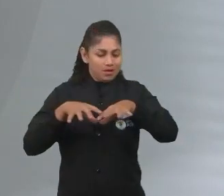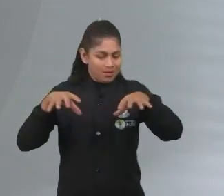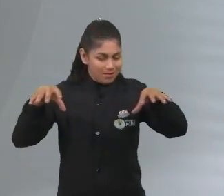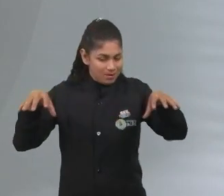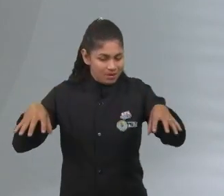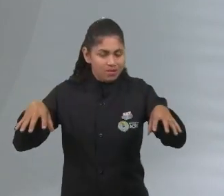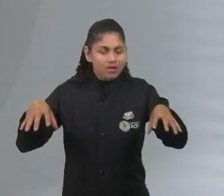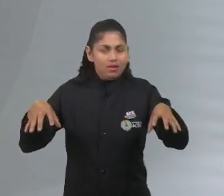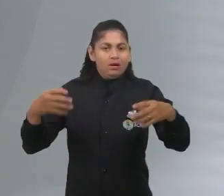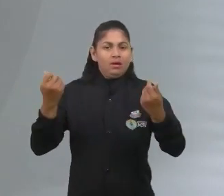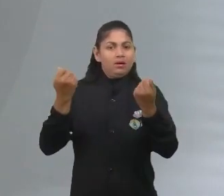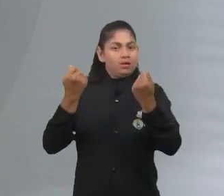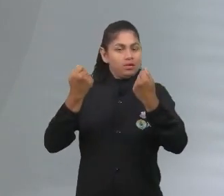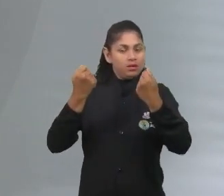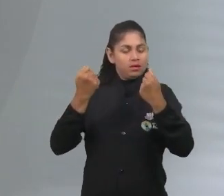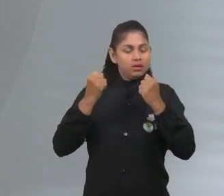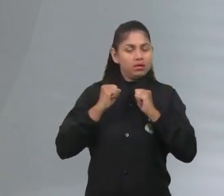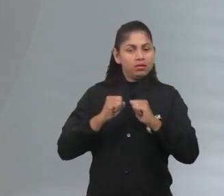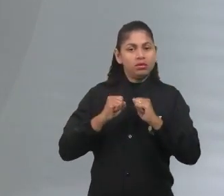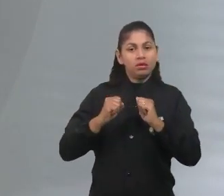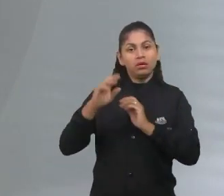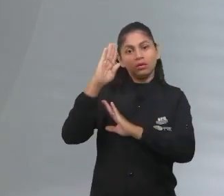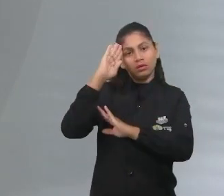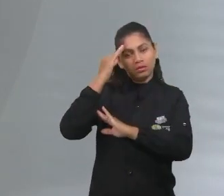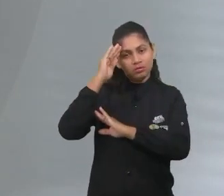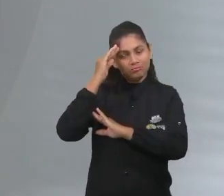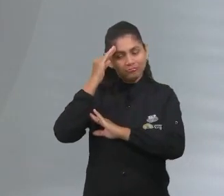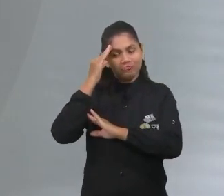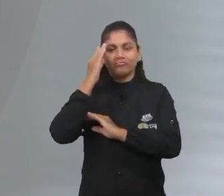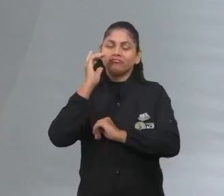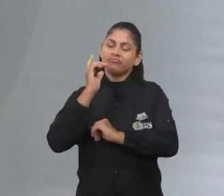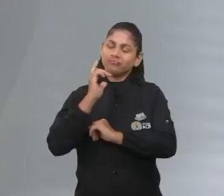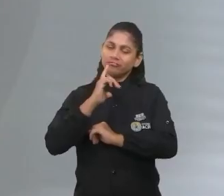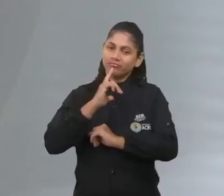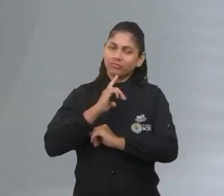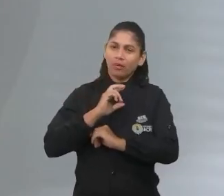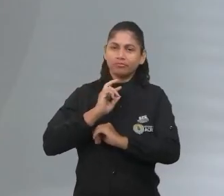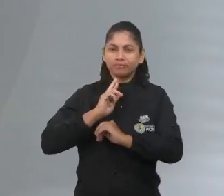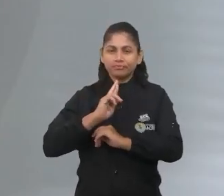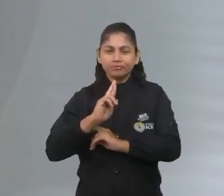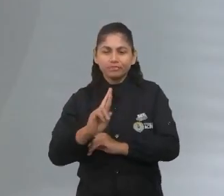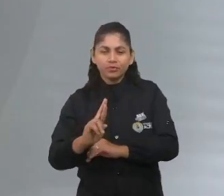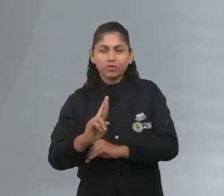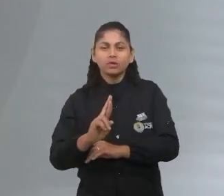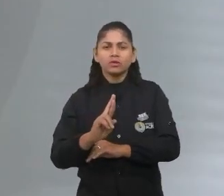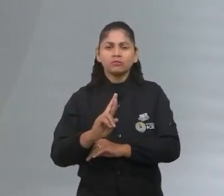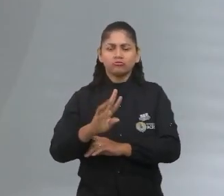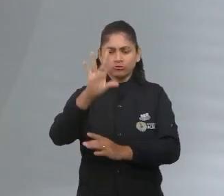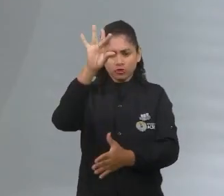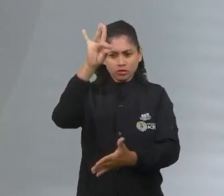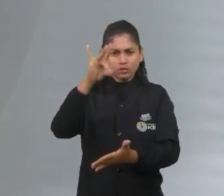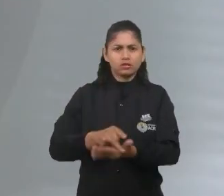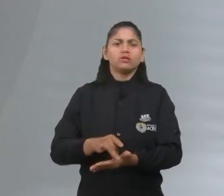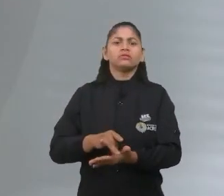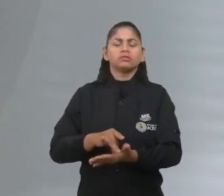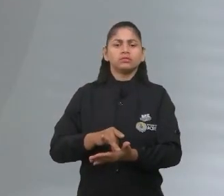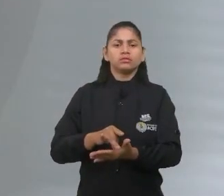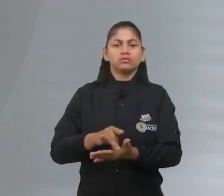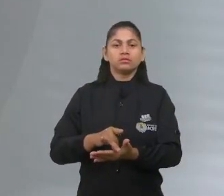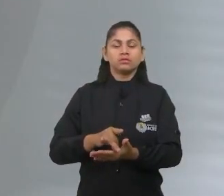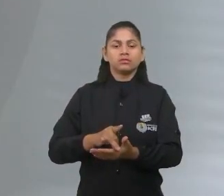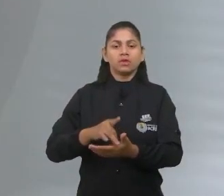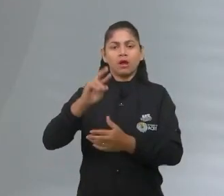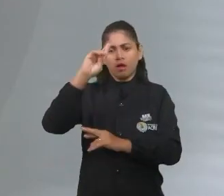podemos entender que Max Horkheim ele vai dar aquela resposta precisa a